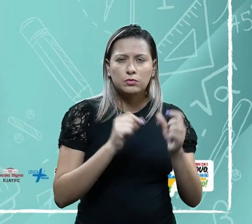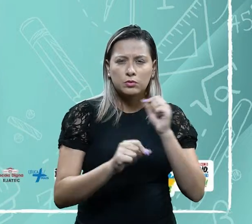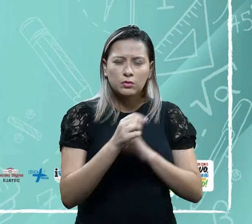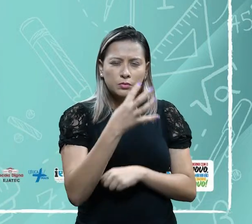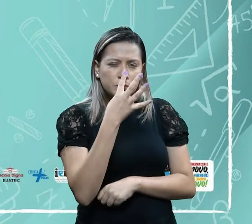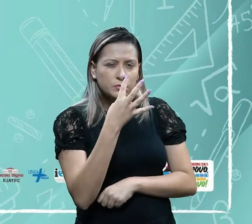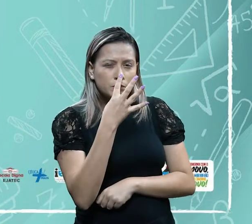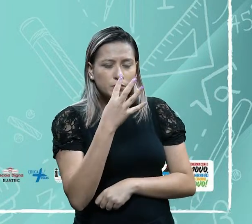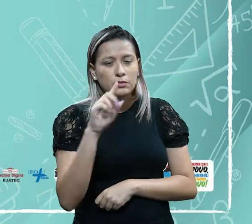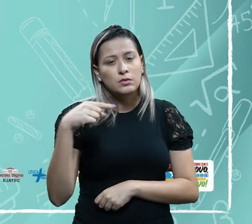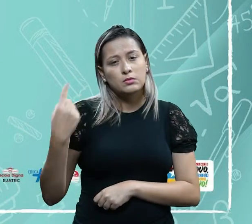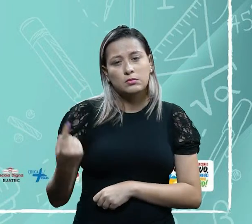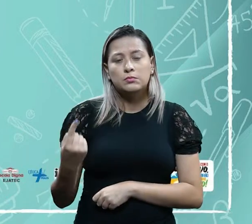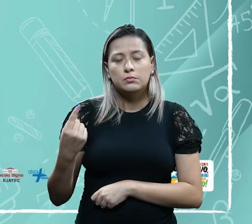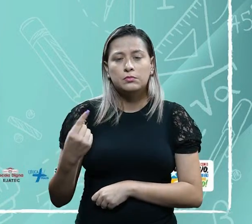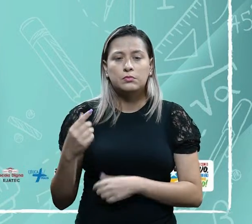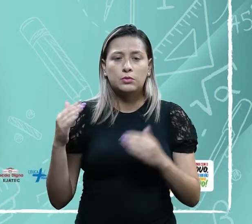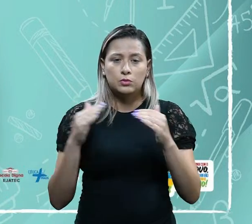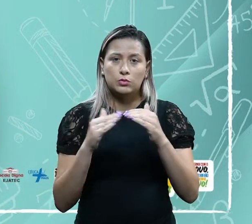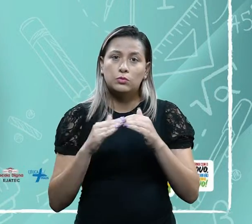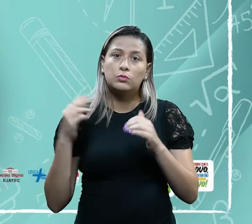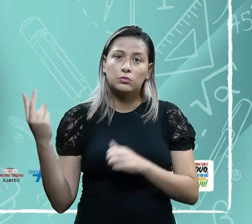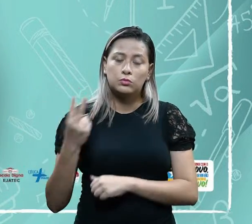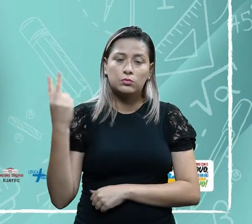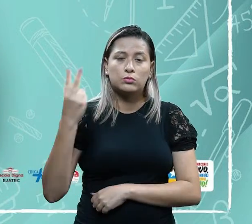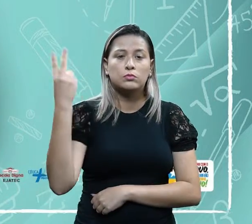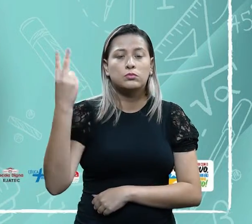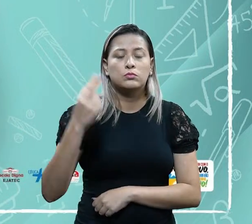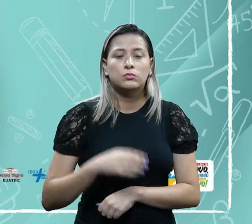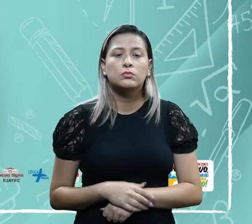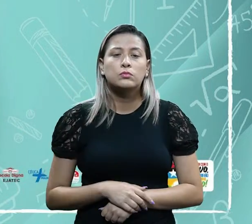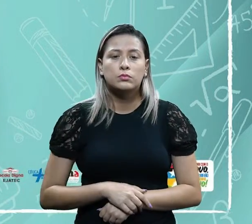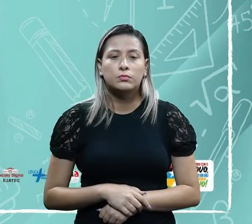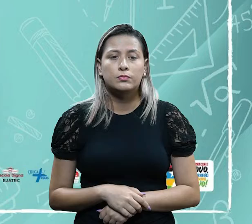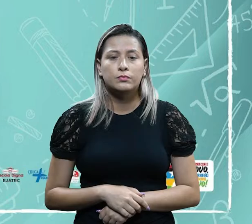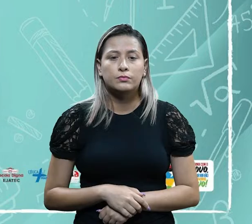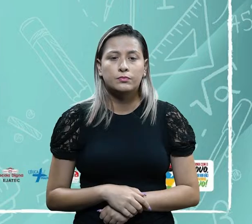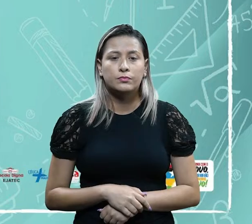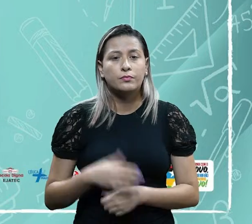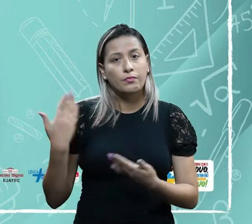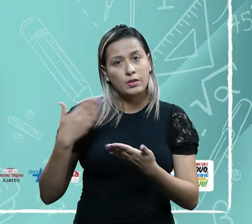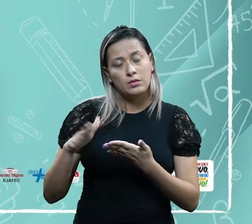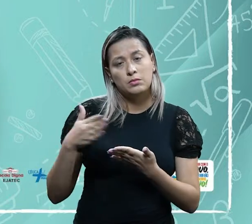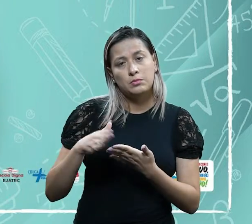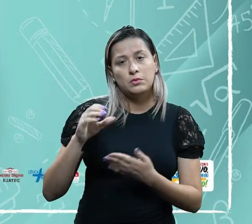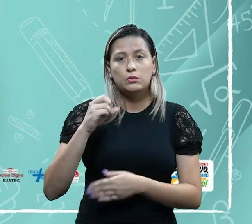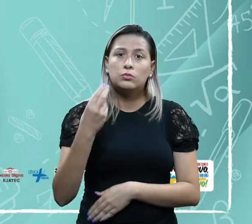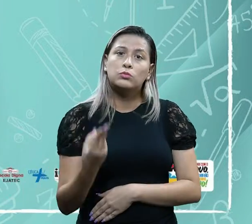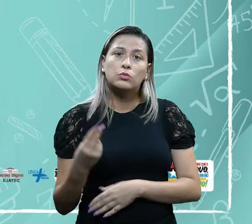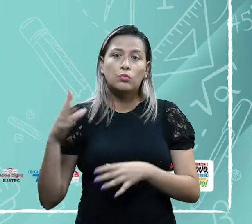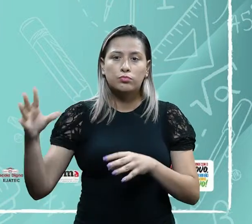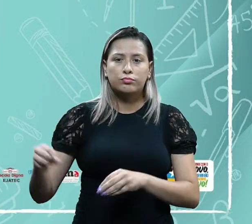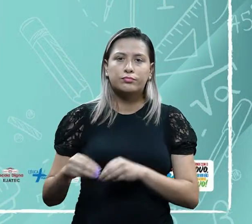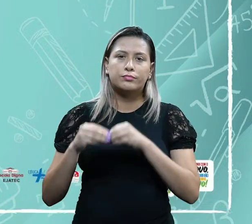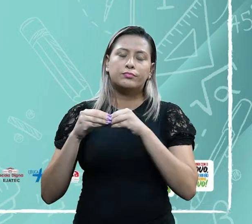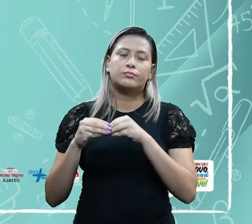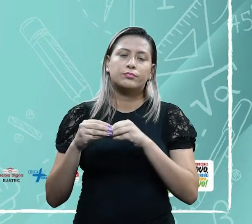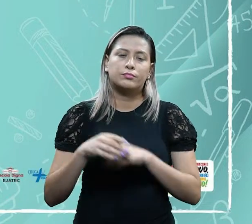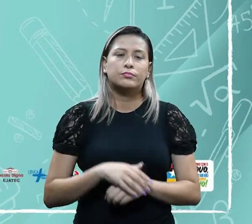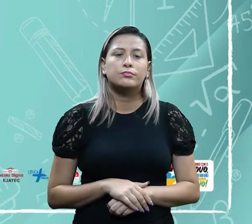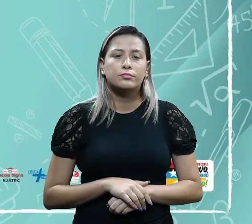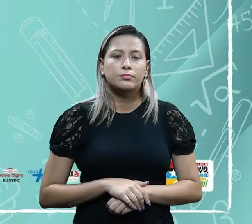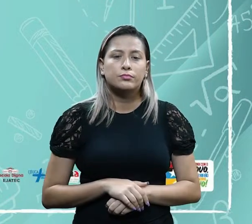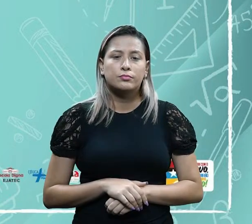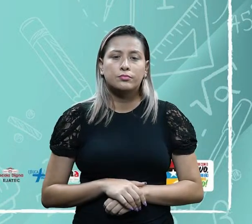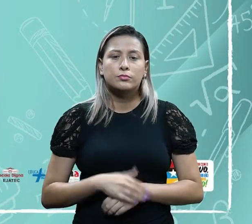ser analisados e de acordo com o seu valor, eles irão ser ou eliminados ou recolhidos,